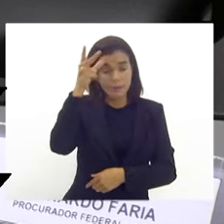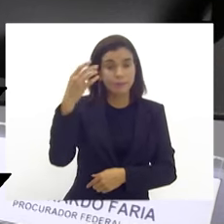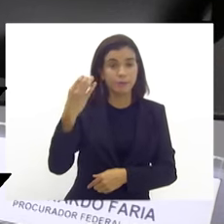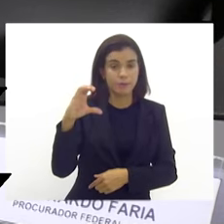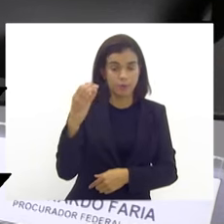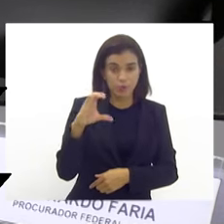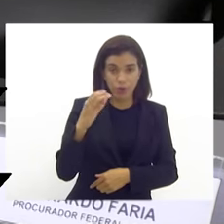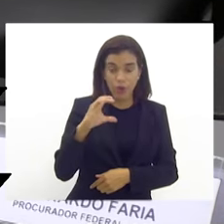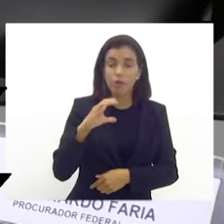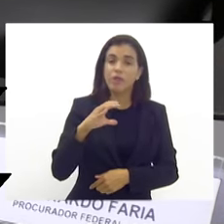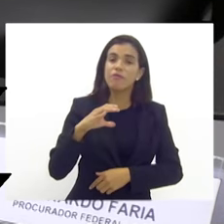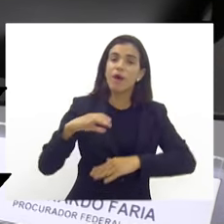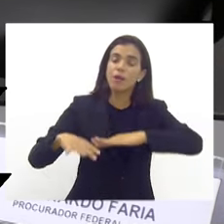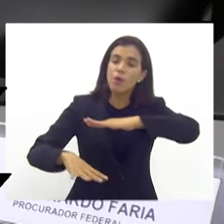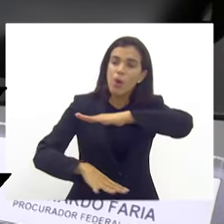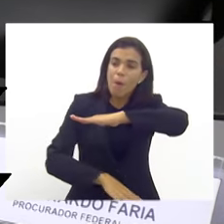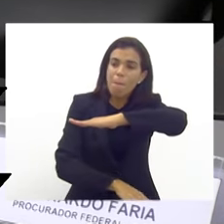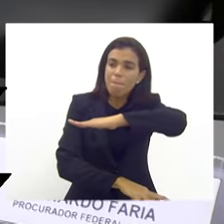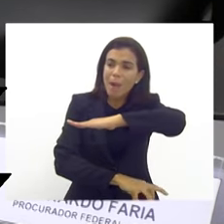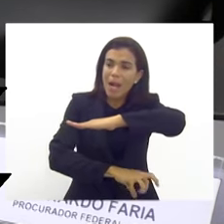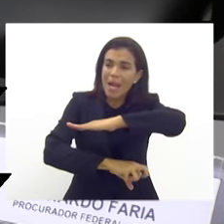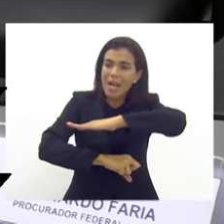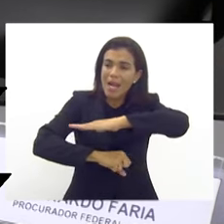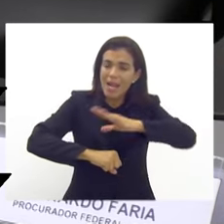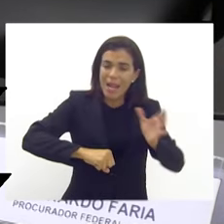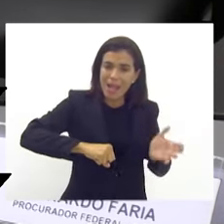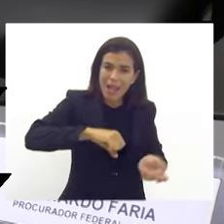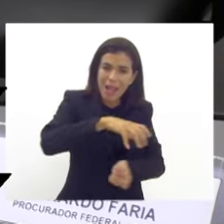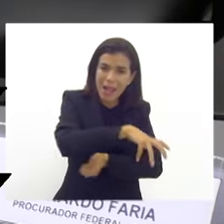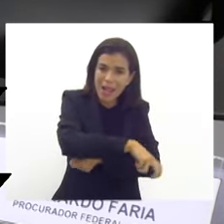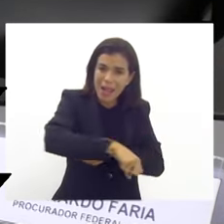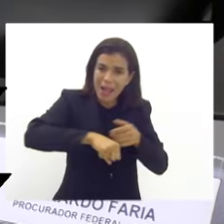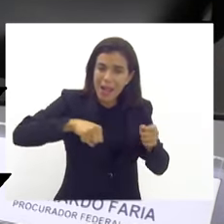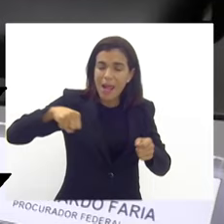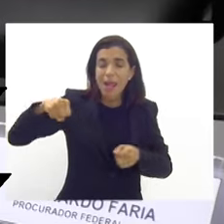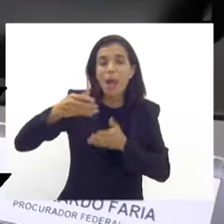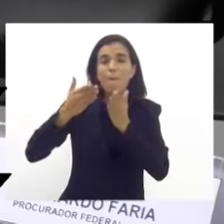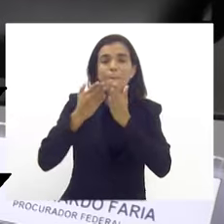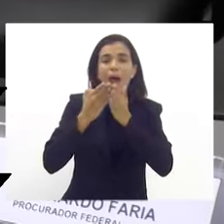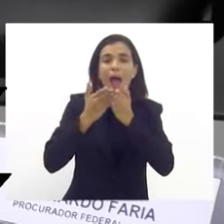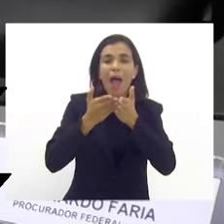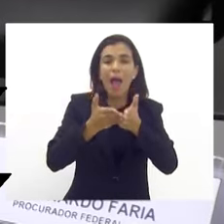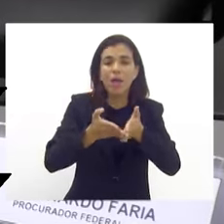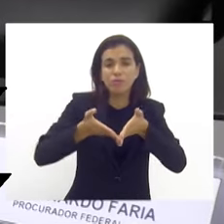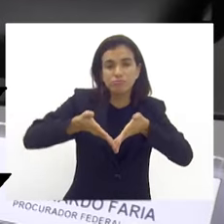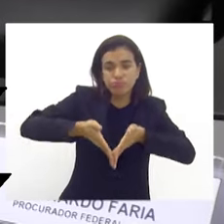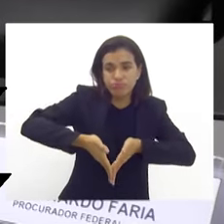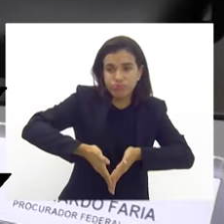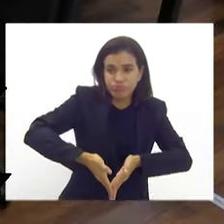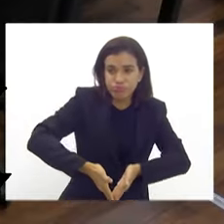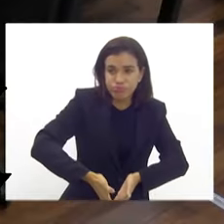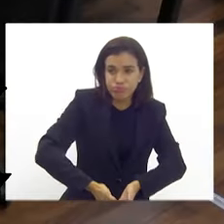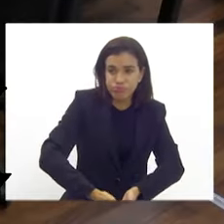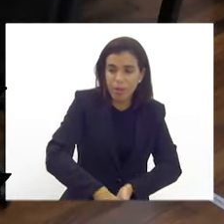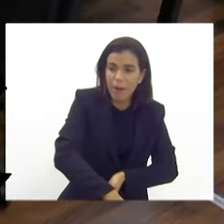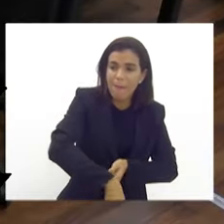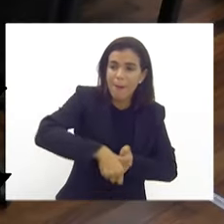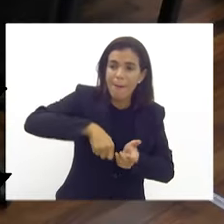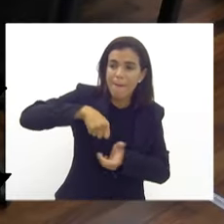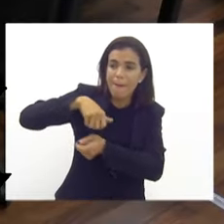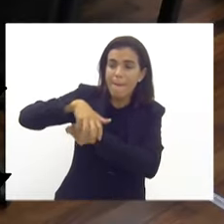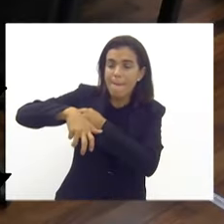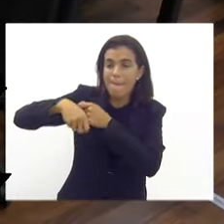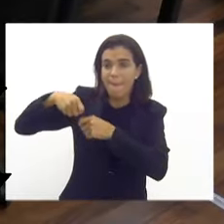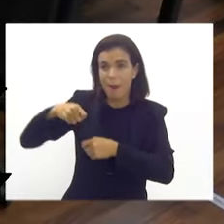que vai retirar então parte dos problemas das embarcações já está na mira de uma política pública nós temamos conhecimento